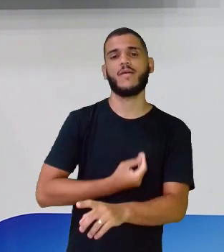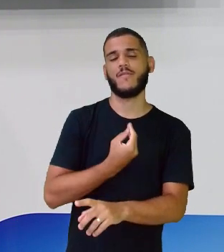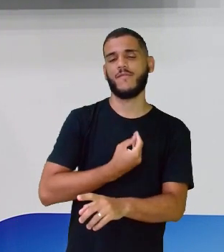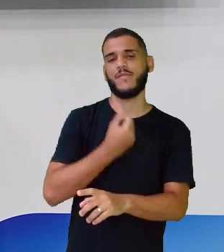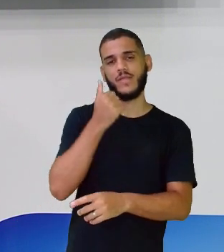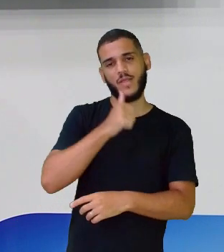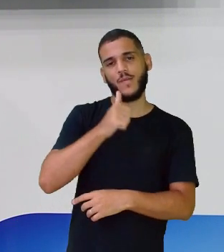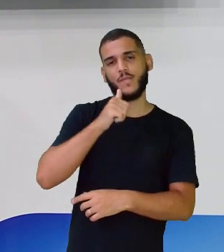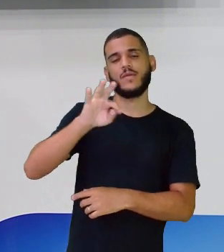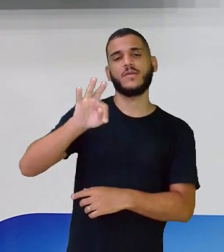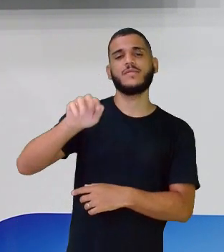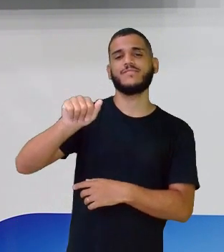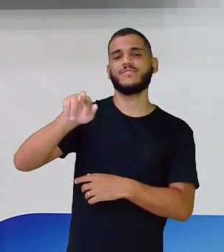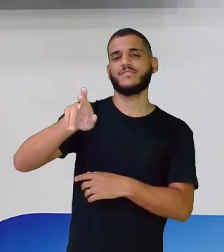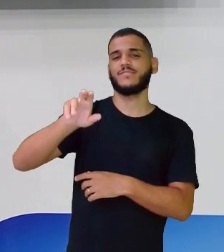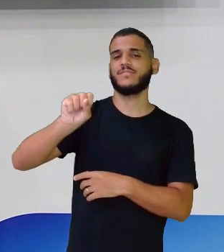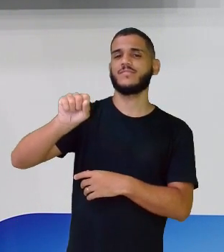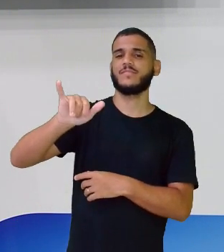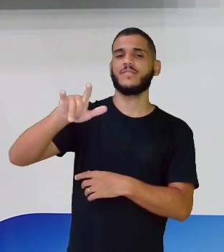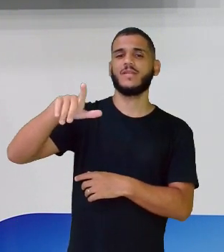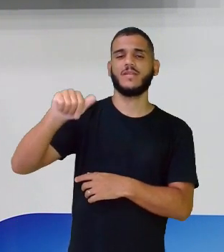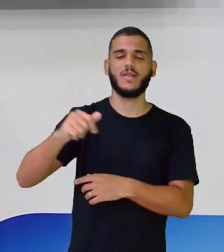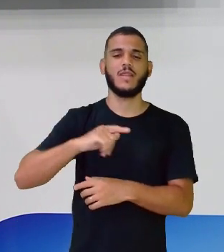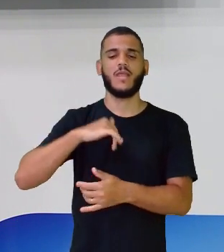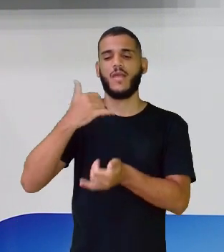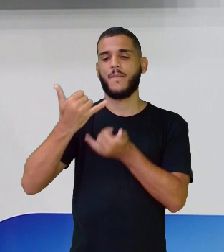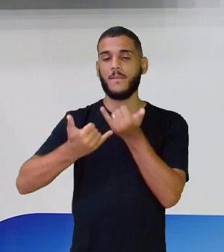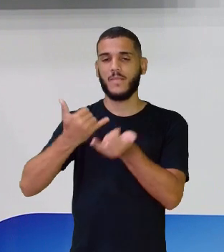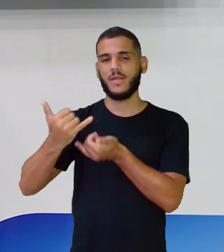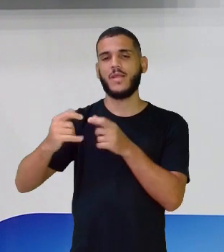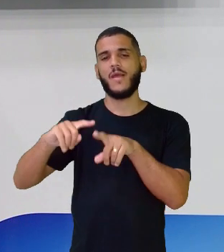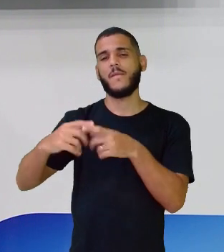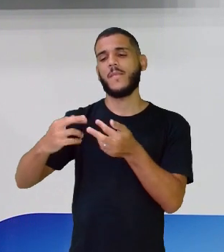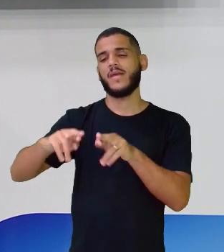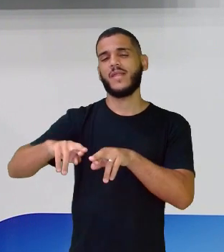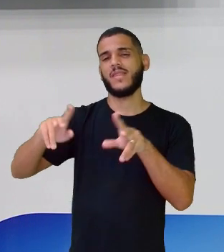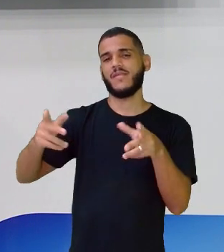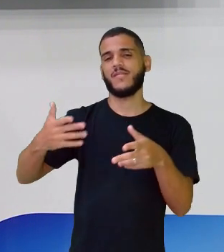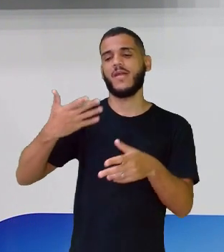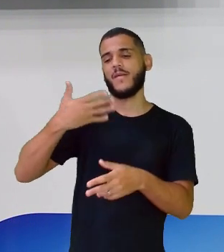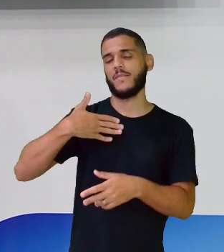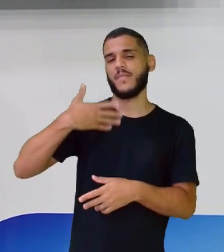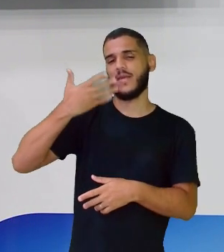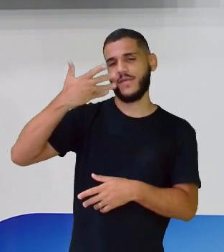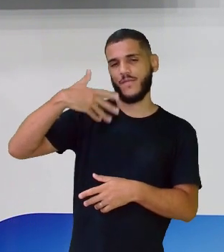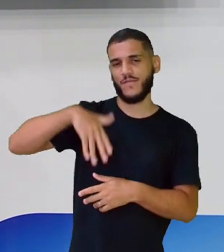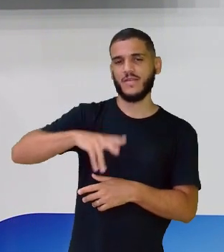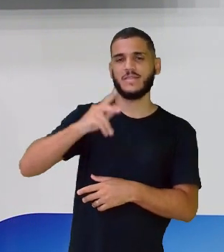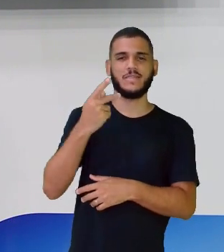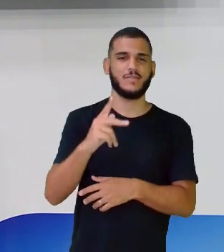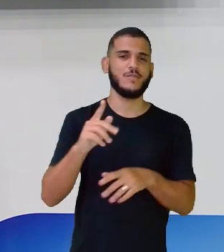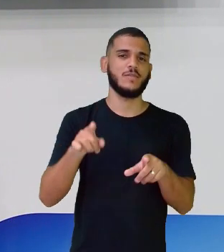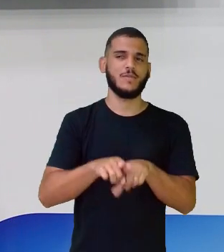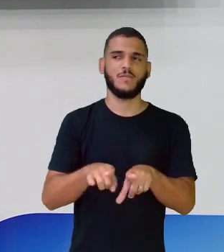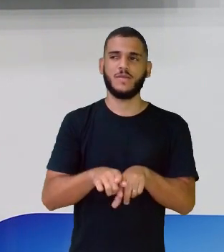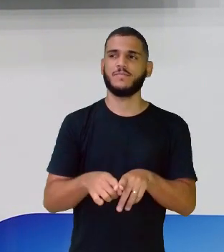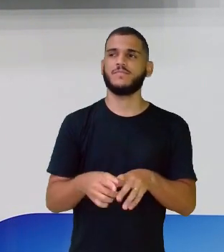forma de brincar, ela tinha as brincadeiras, que era diferente quando foi a minha infância e da